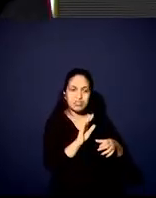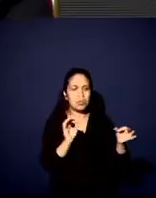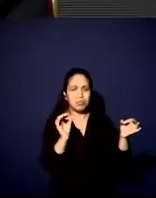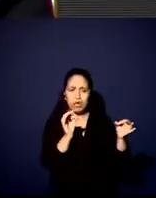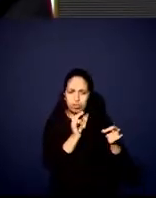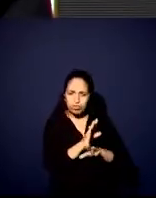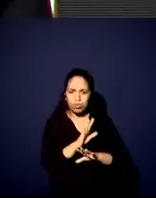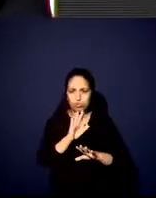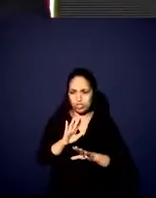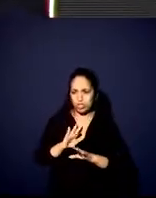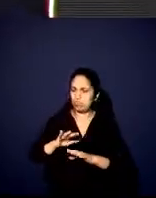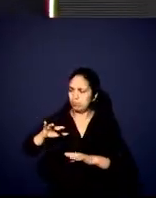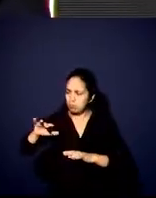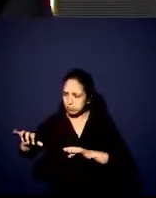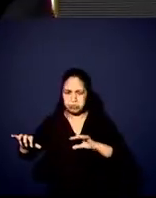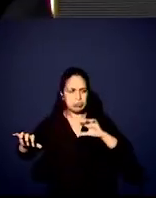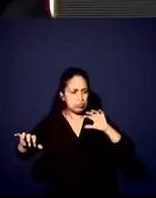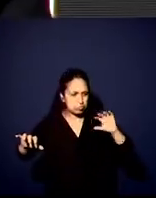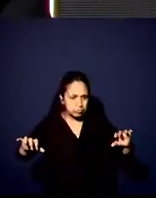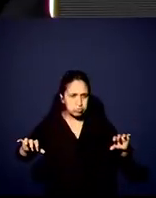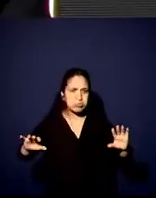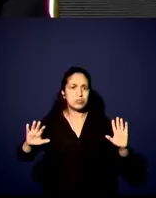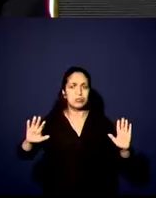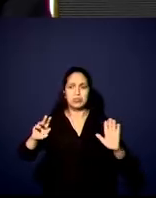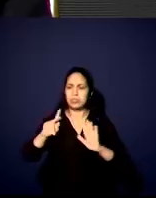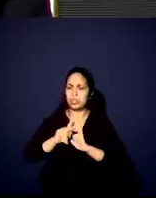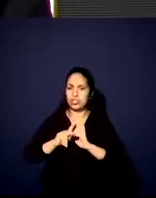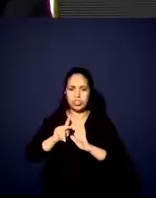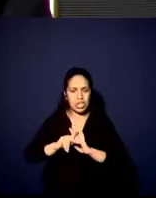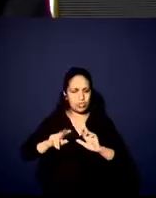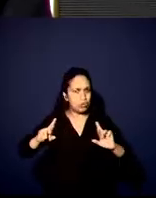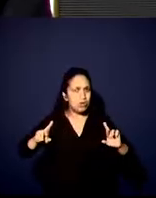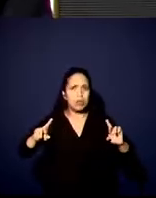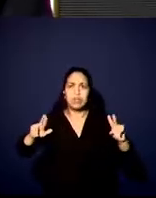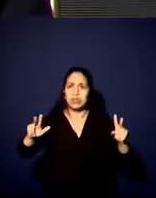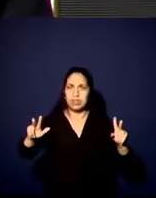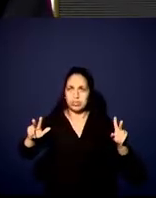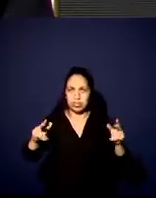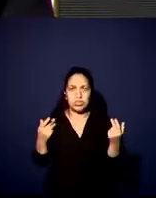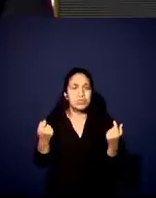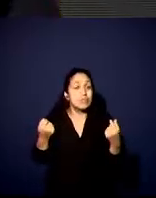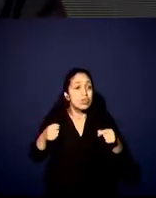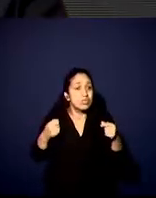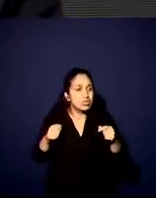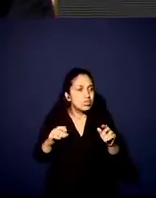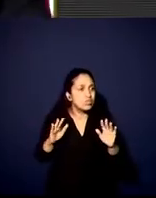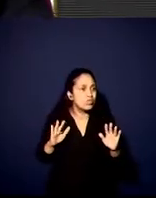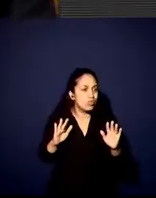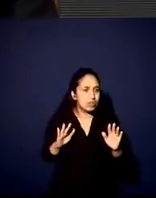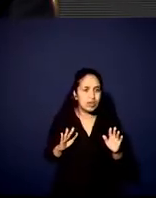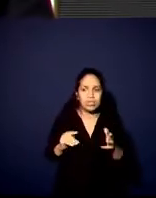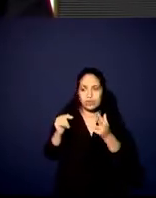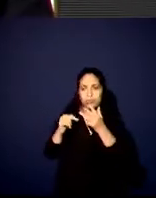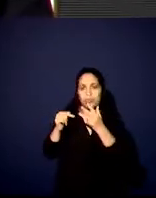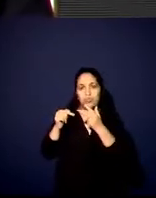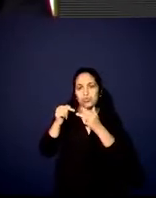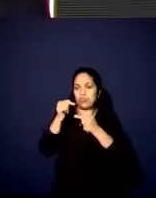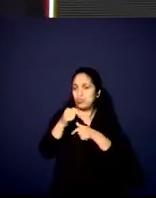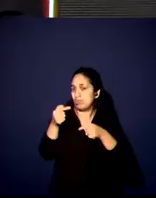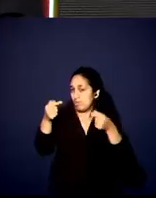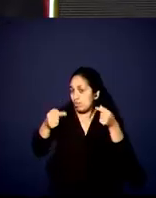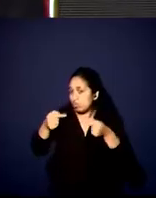composições bem definidas um projeto zantagônicos e a gente precisa tratar de tudo que vem sendo discutido aqui